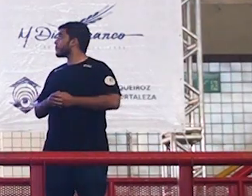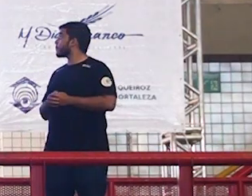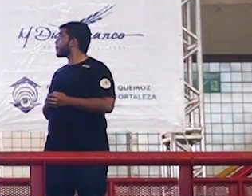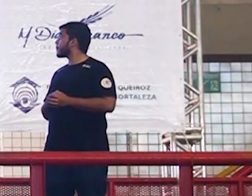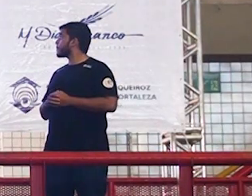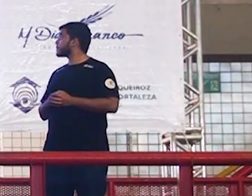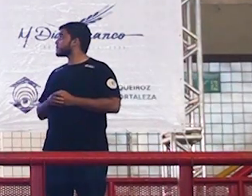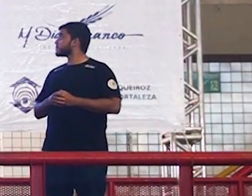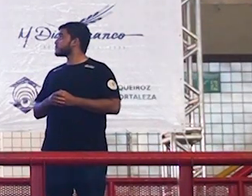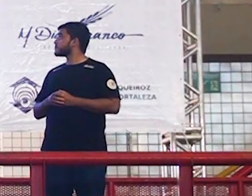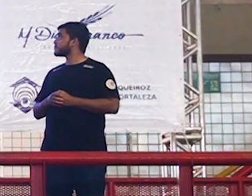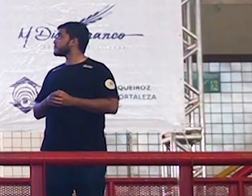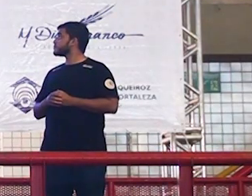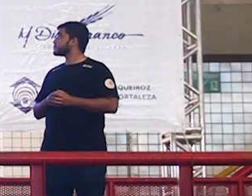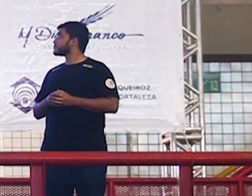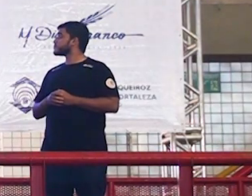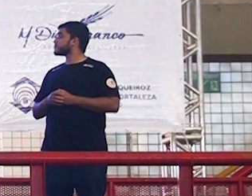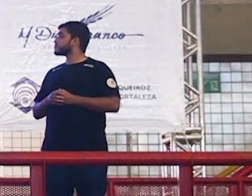Ó.